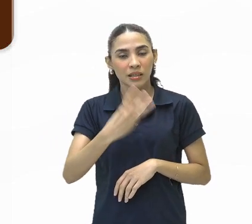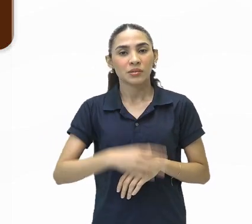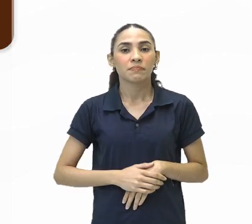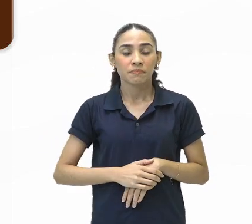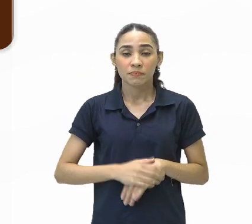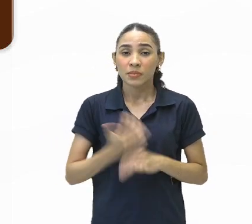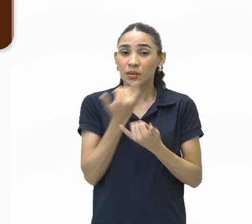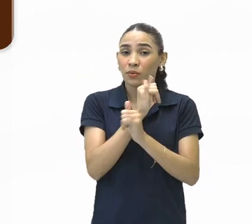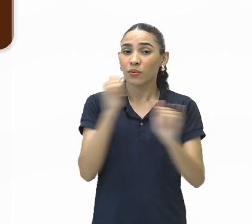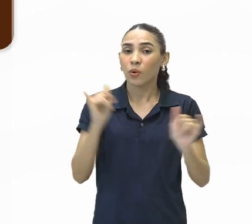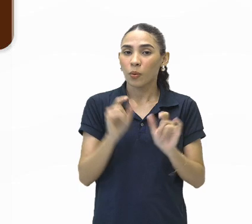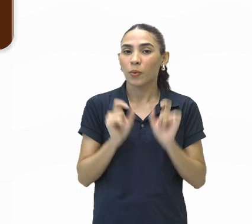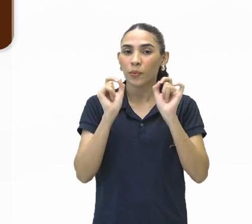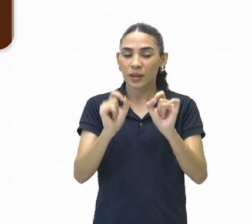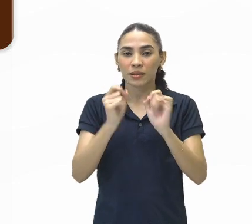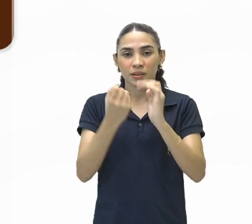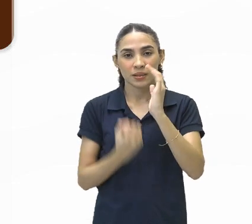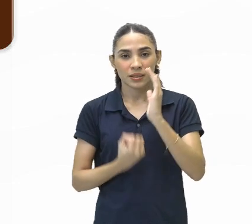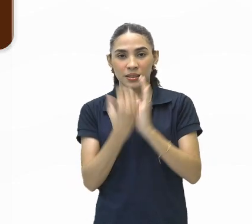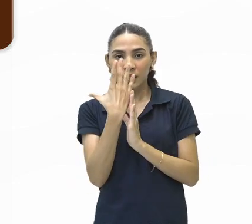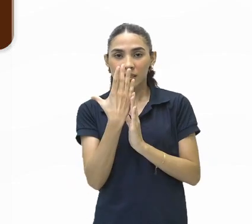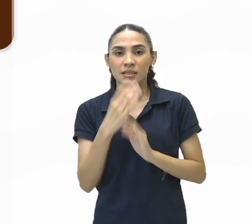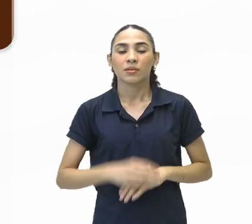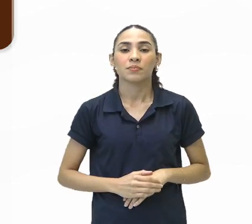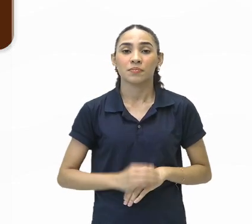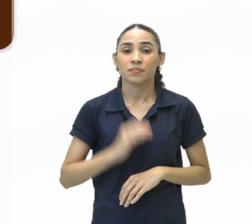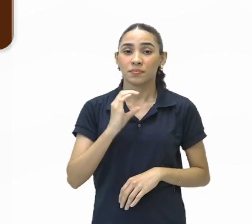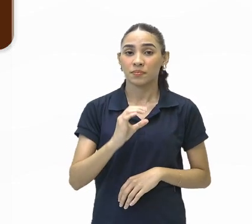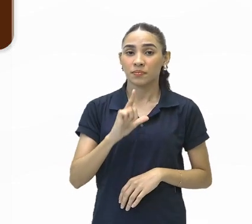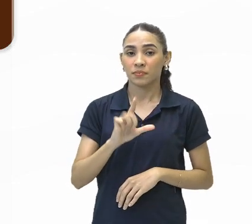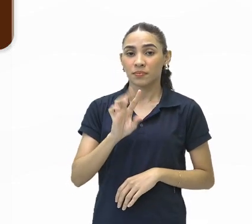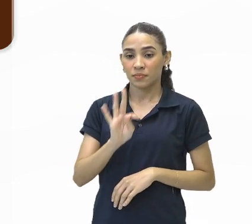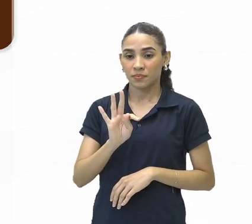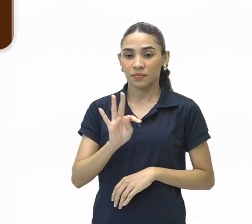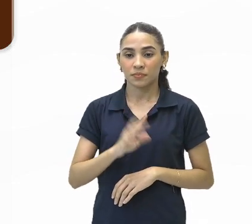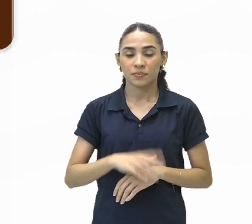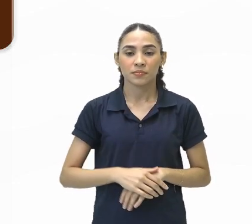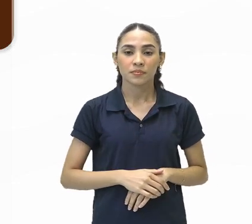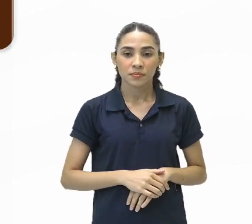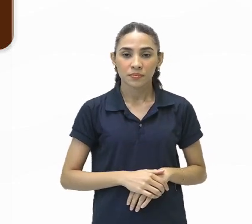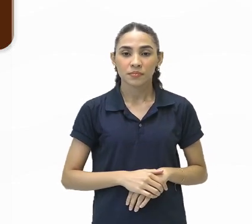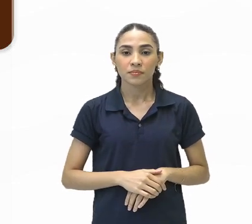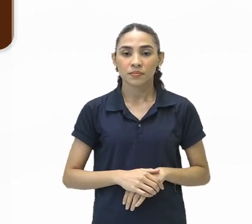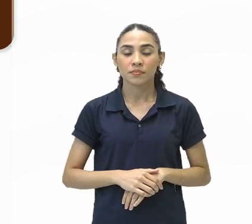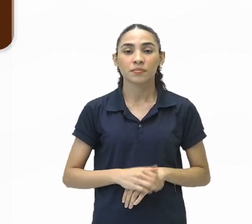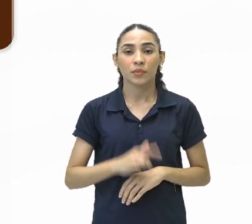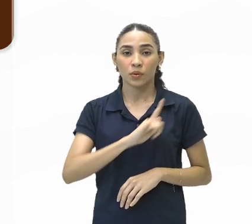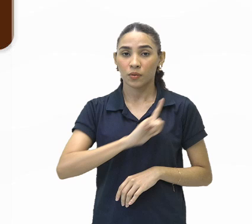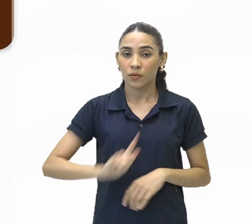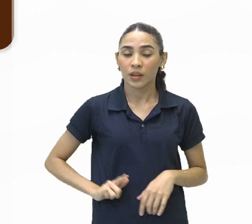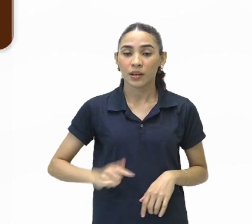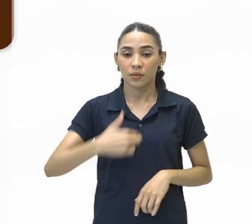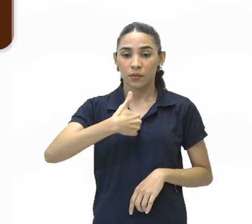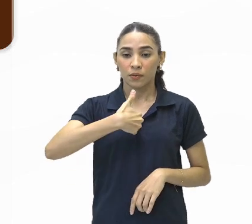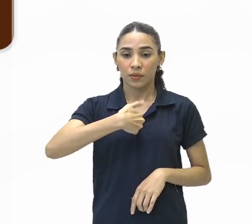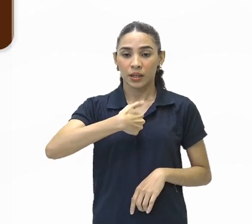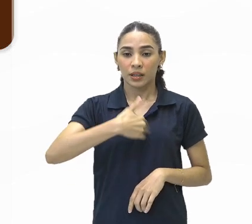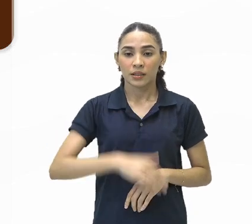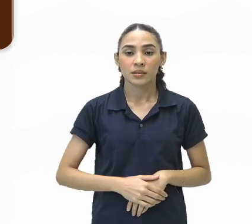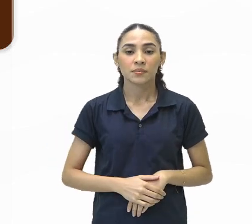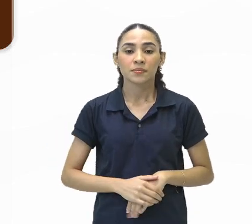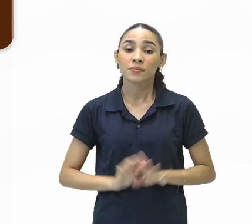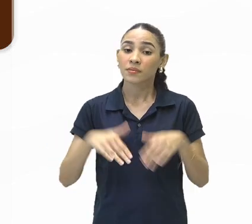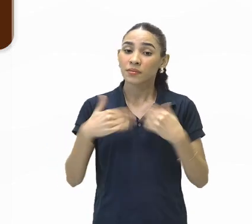que noticia a criação da consolidação das leis de trabalho no governo Vargas. Então, aqui ele